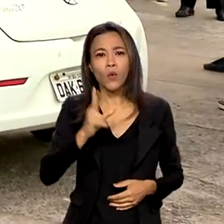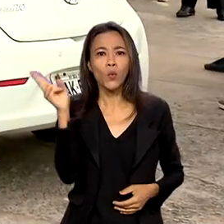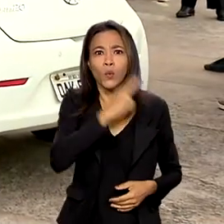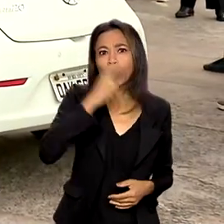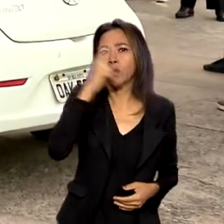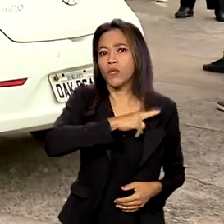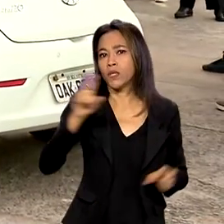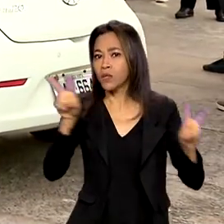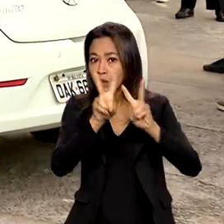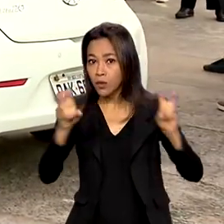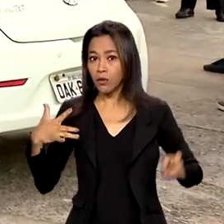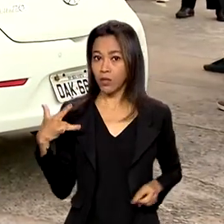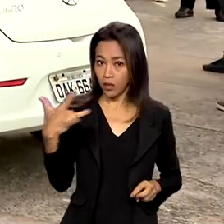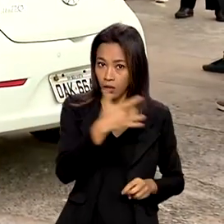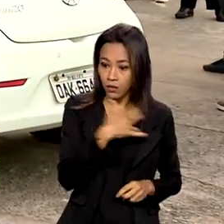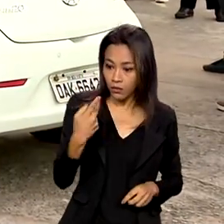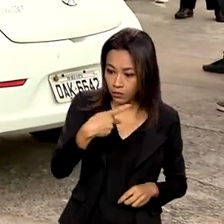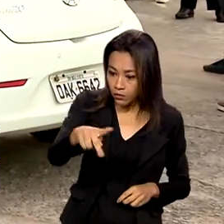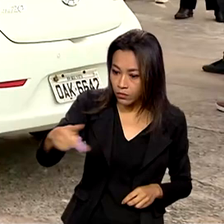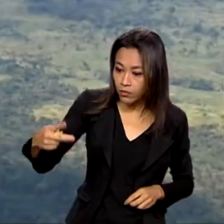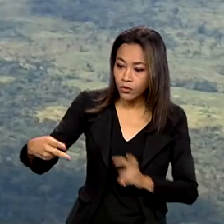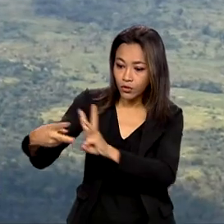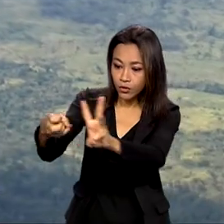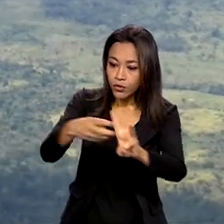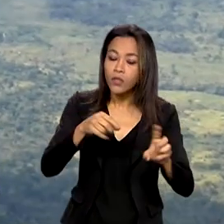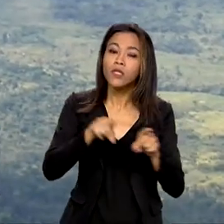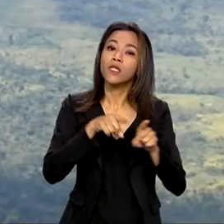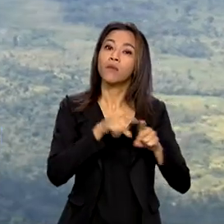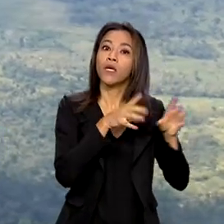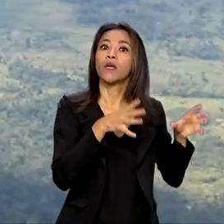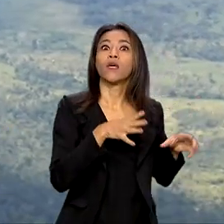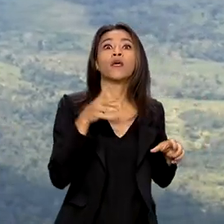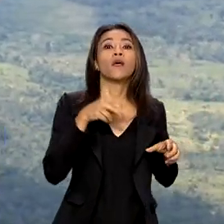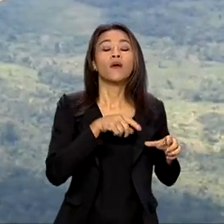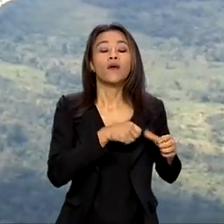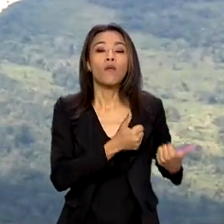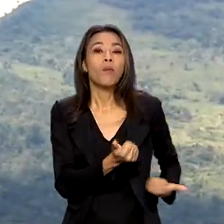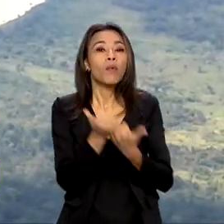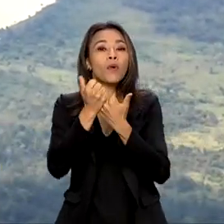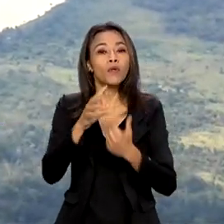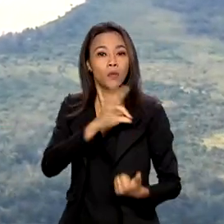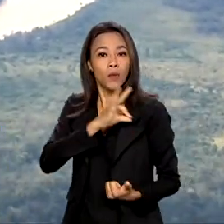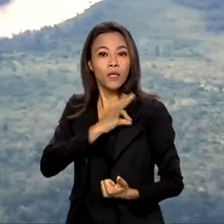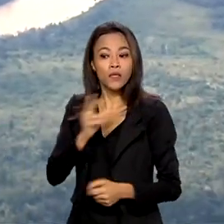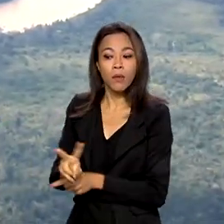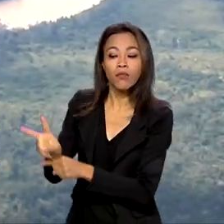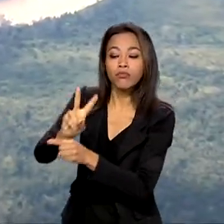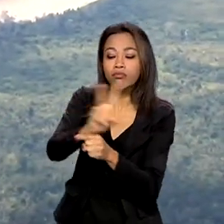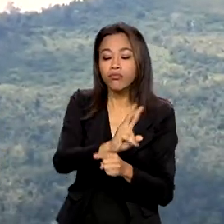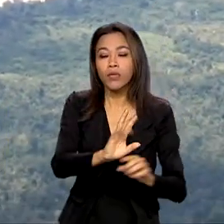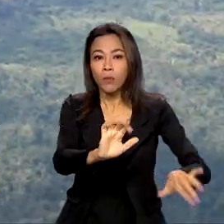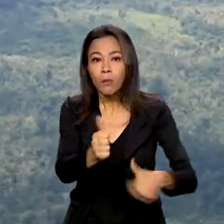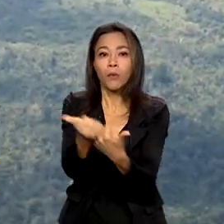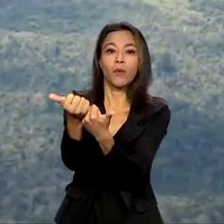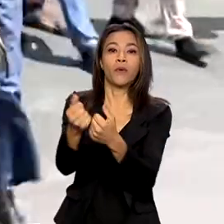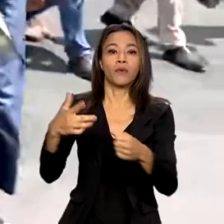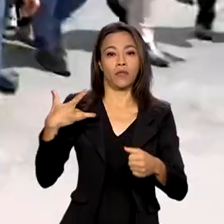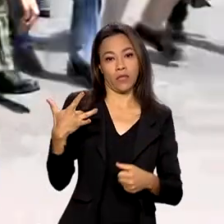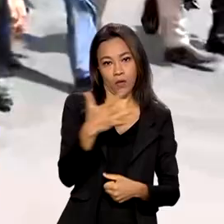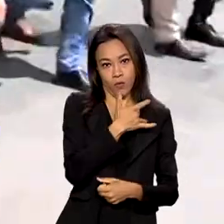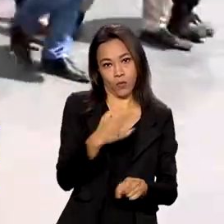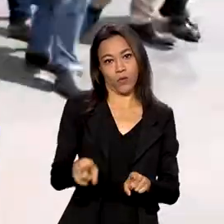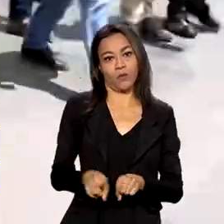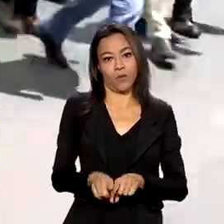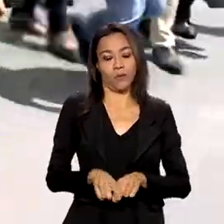e intensificou ações de policiamento na região para retirar os invasores e ampliar o atendimento médico aos indígenas.